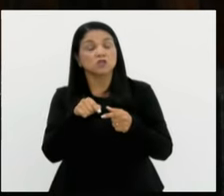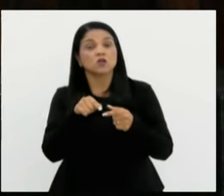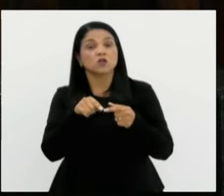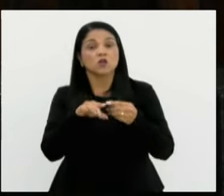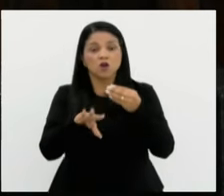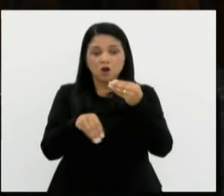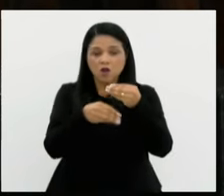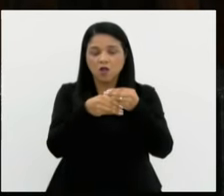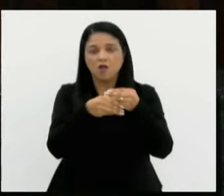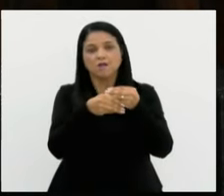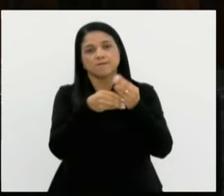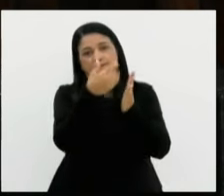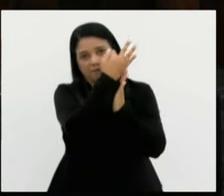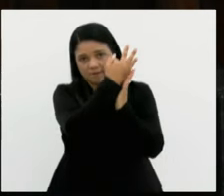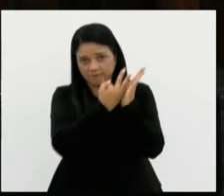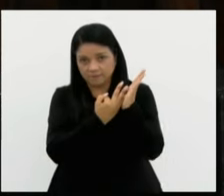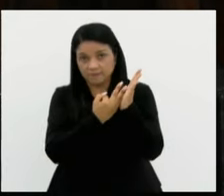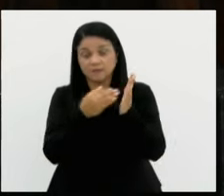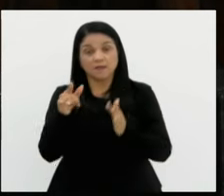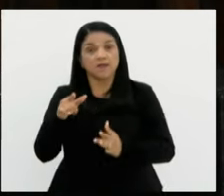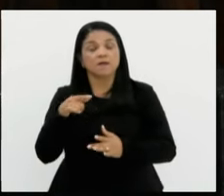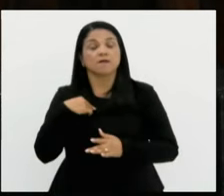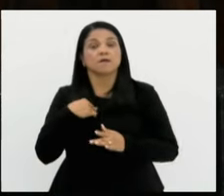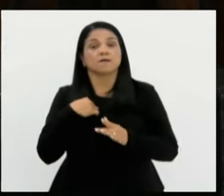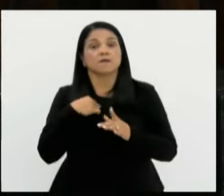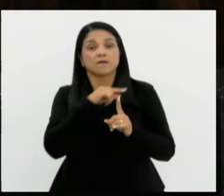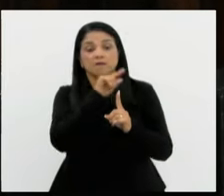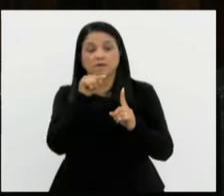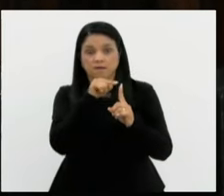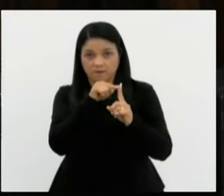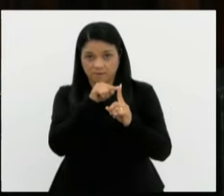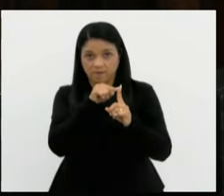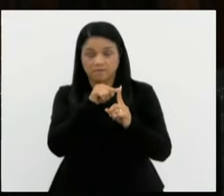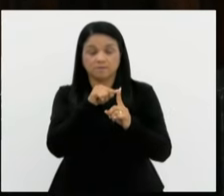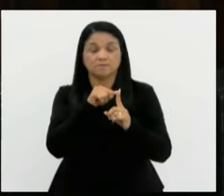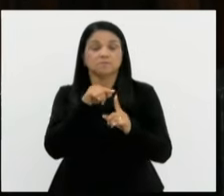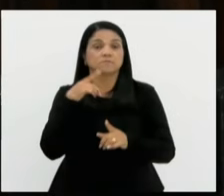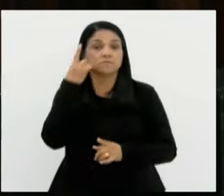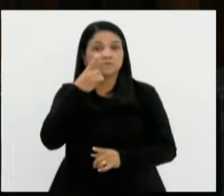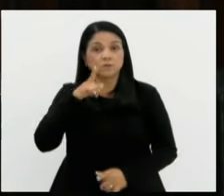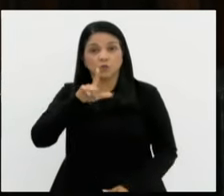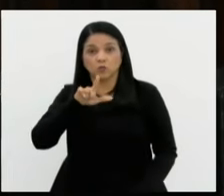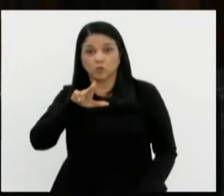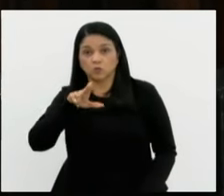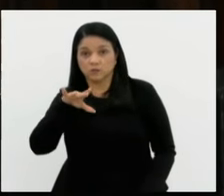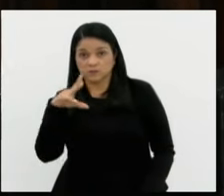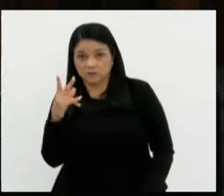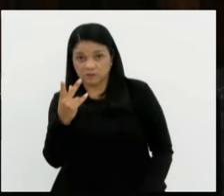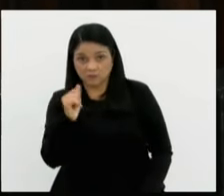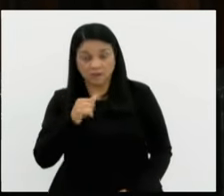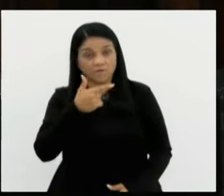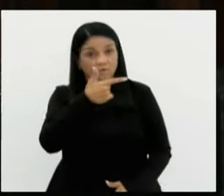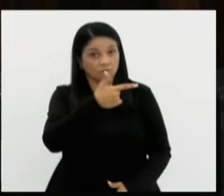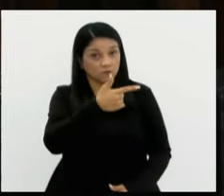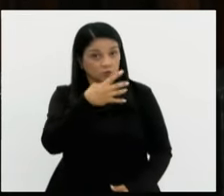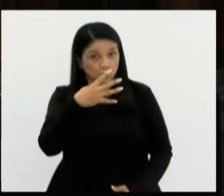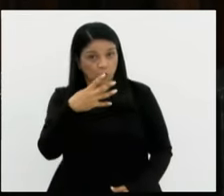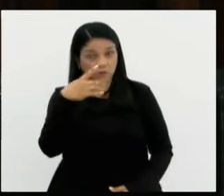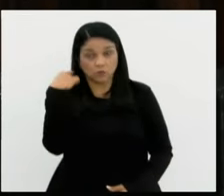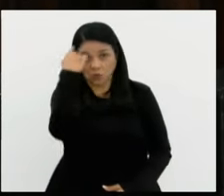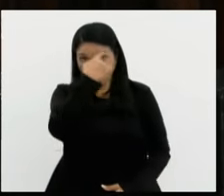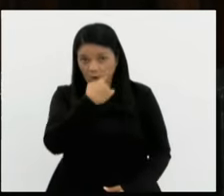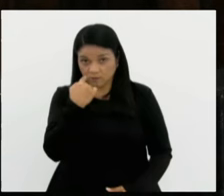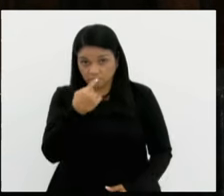no tocante à deputada Lucinha, esta decisão deverá ser, em 24 horas, submetida à